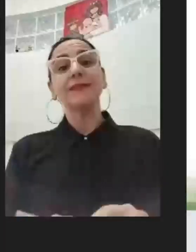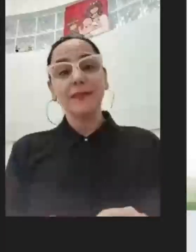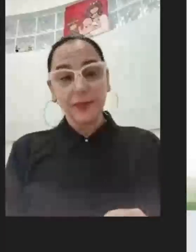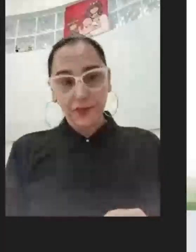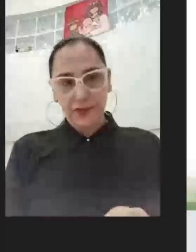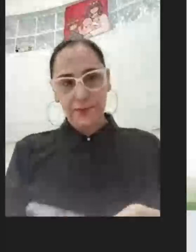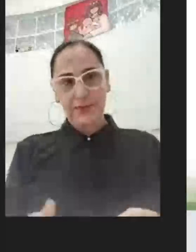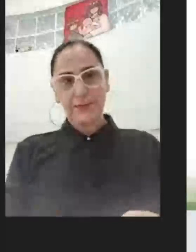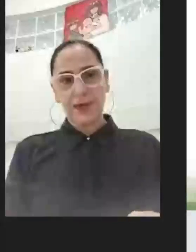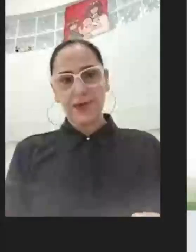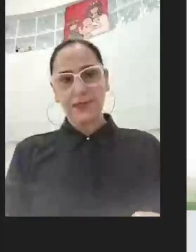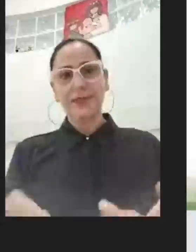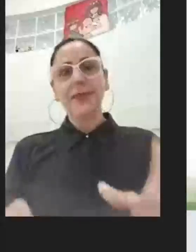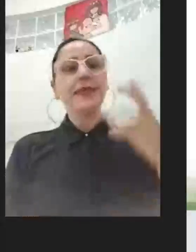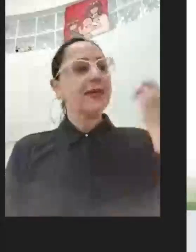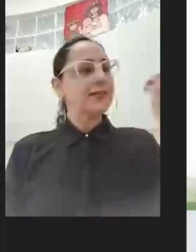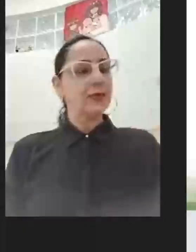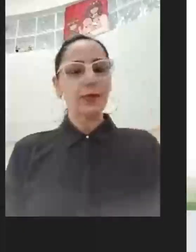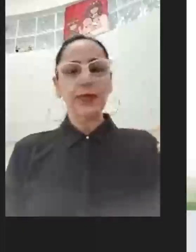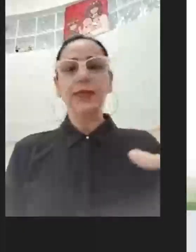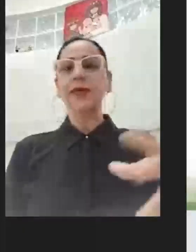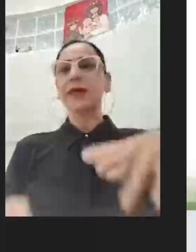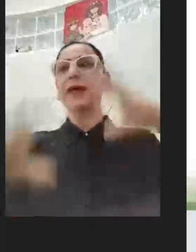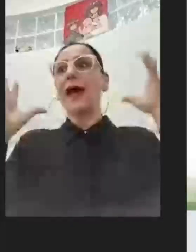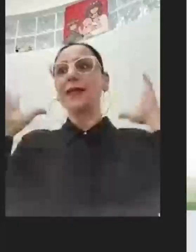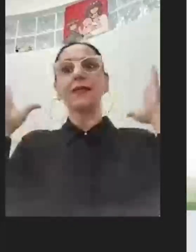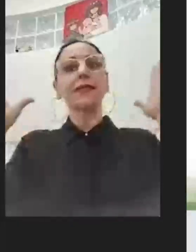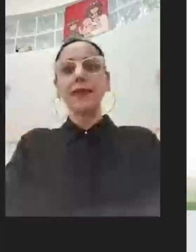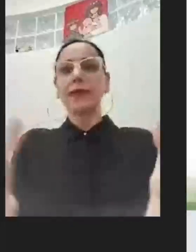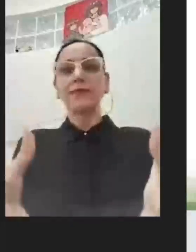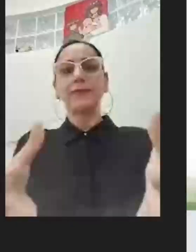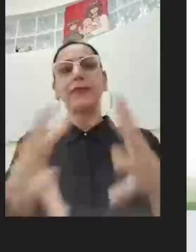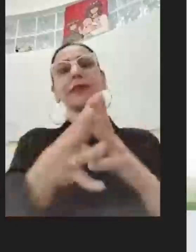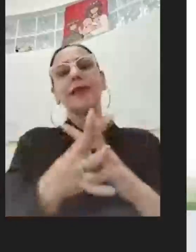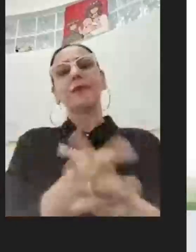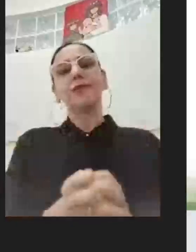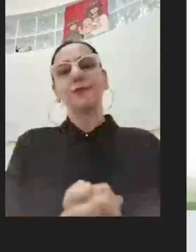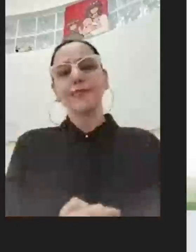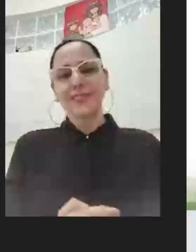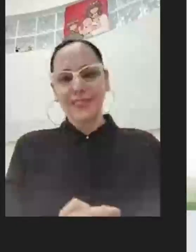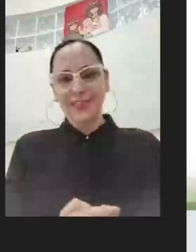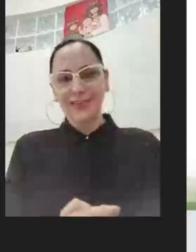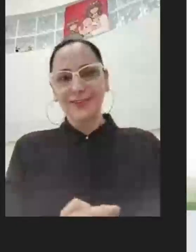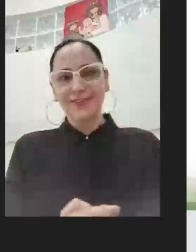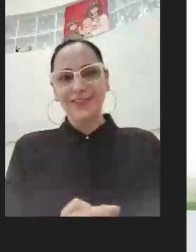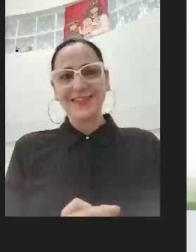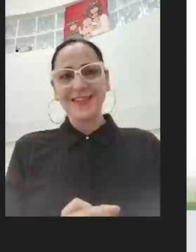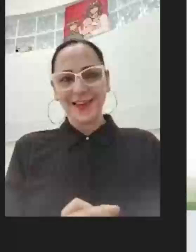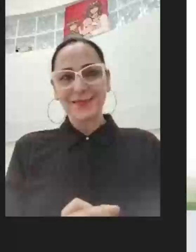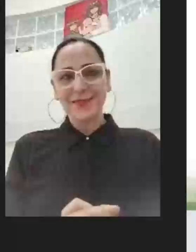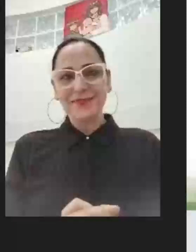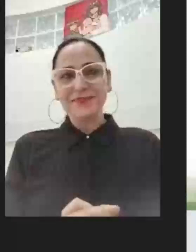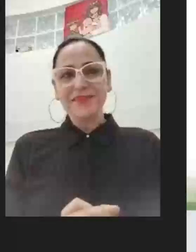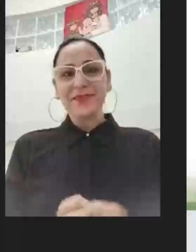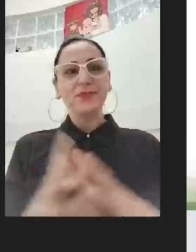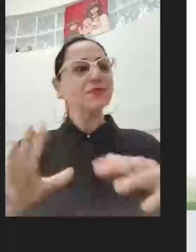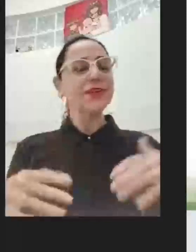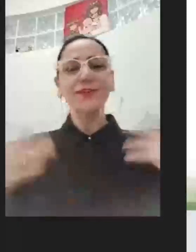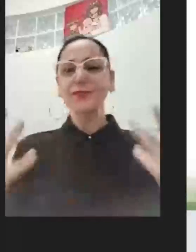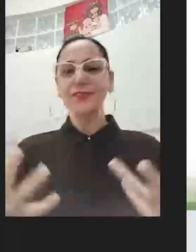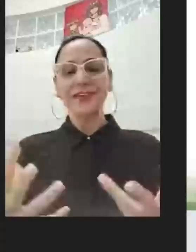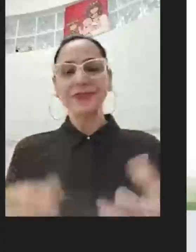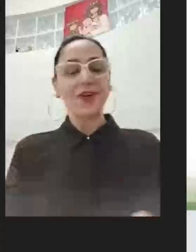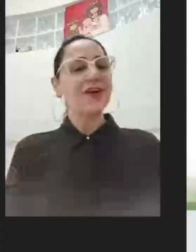E cada dia a gente aprende mais. Na teoria, atendendo aquela família lá no domicílio,